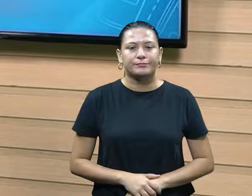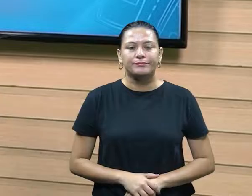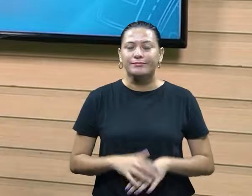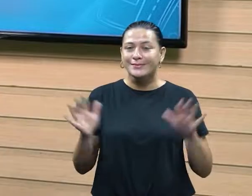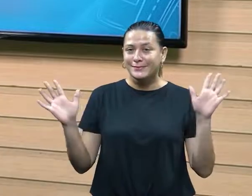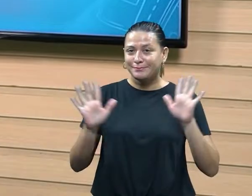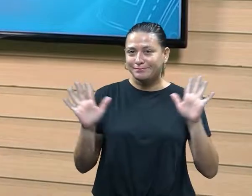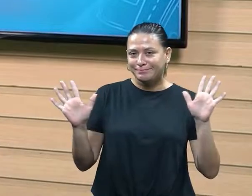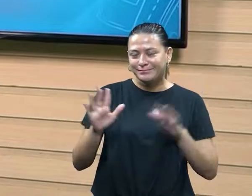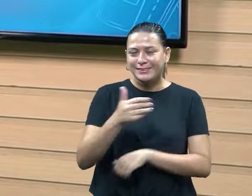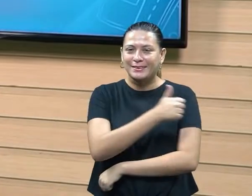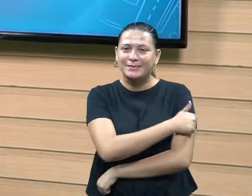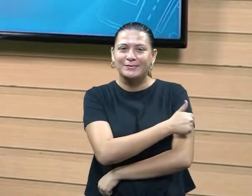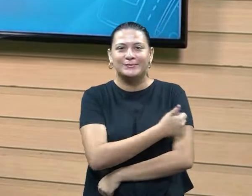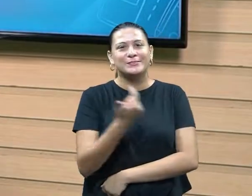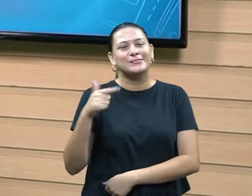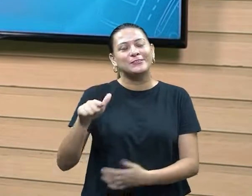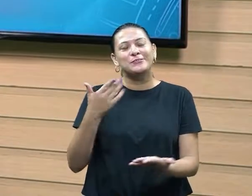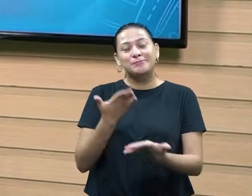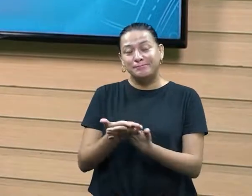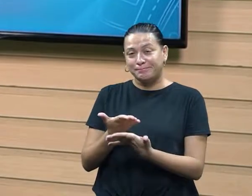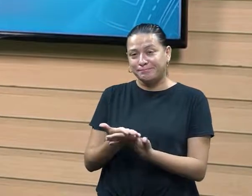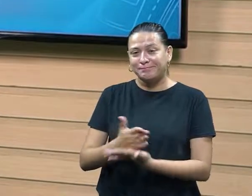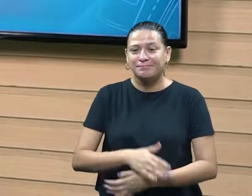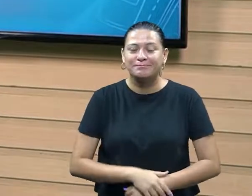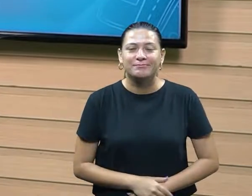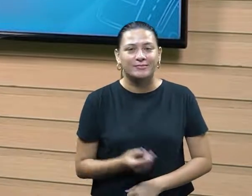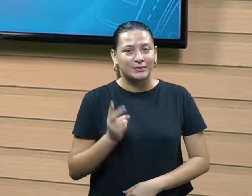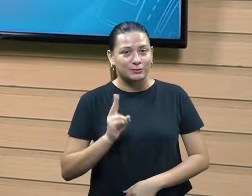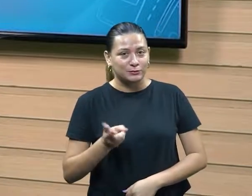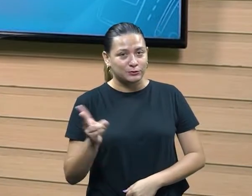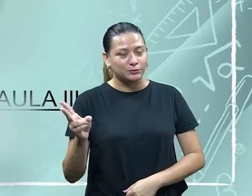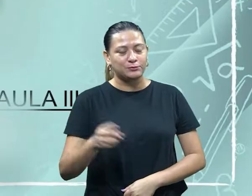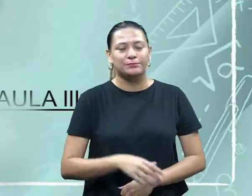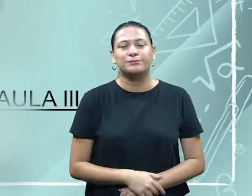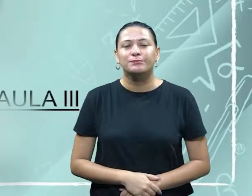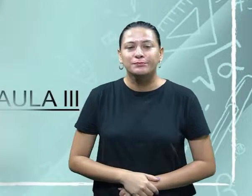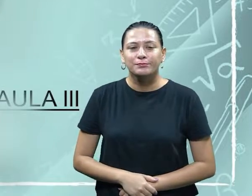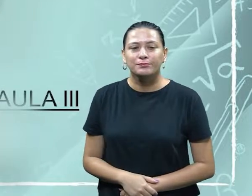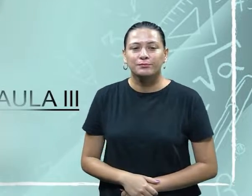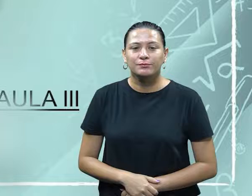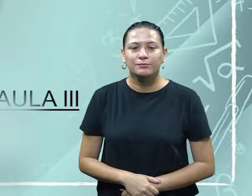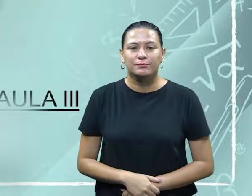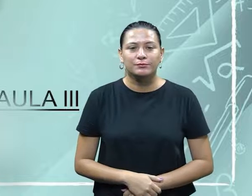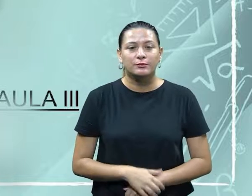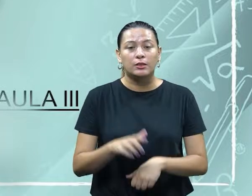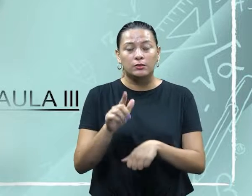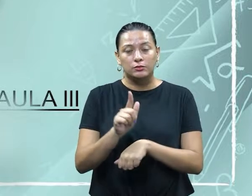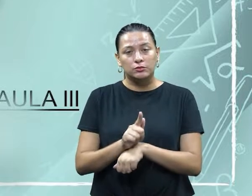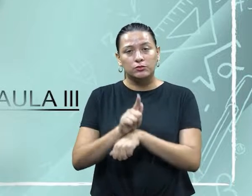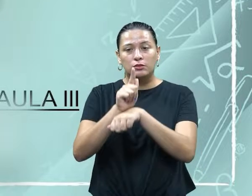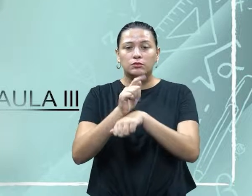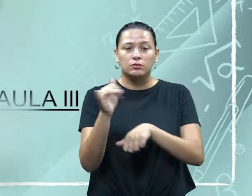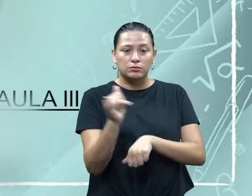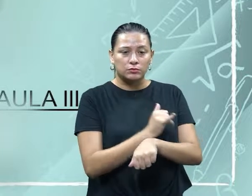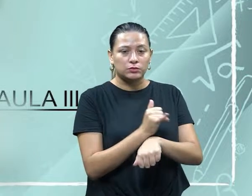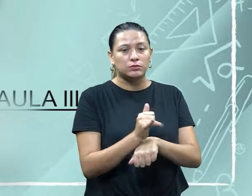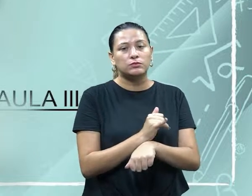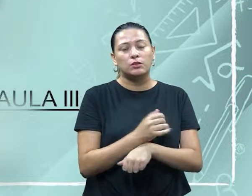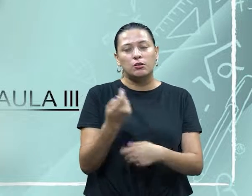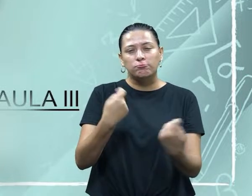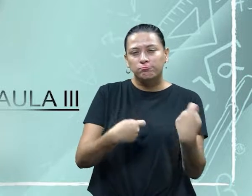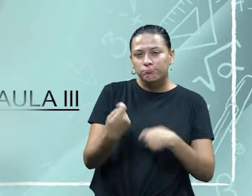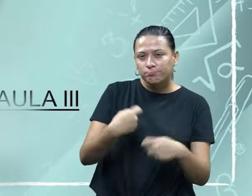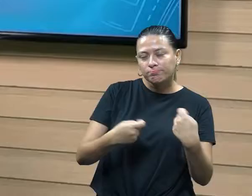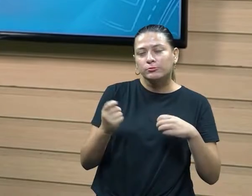Olá, alunos. Novamente estamos aqui para dar continuidade à nossa aula, né, que diz respeito à gestão e estratégia, né, de